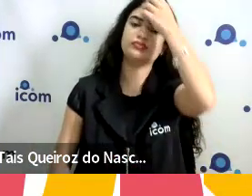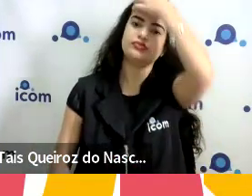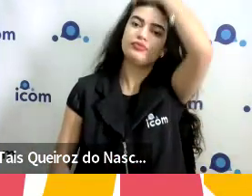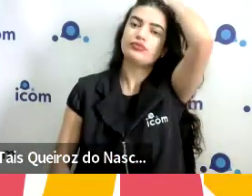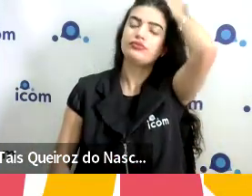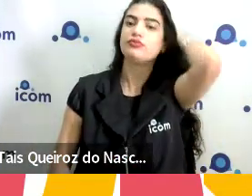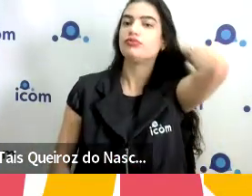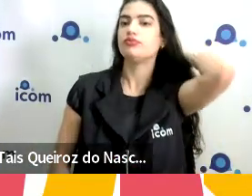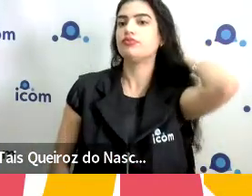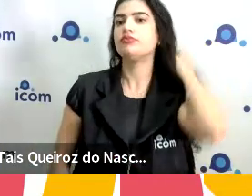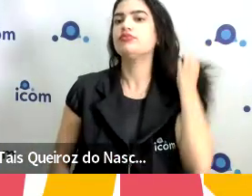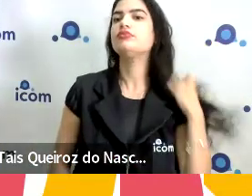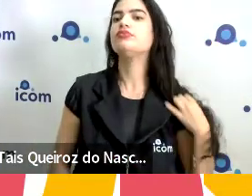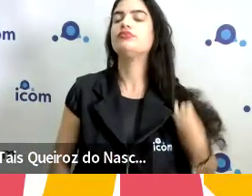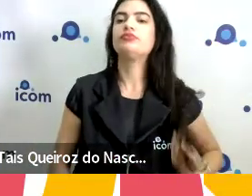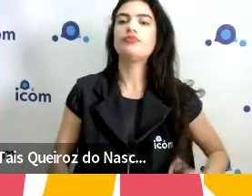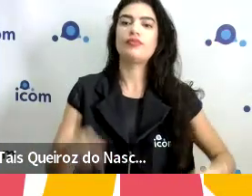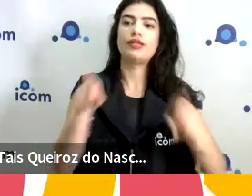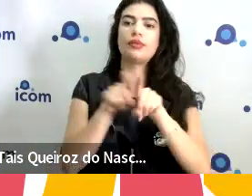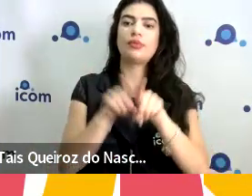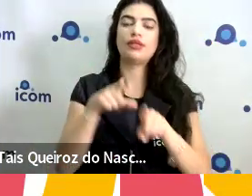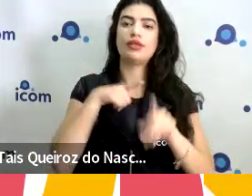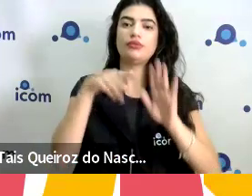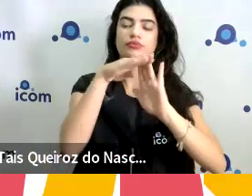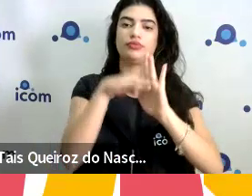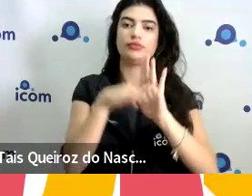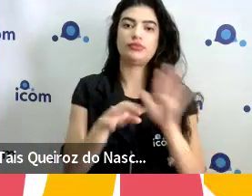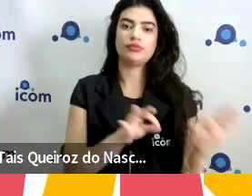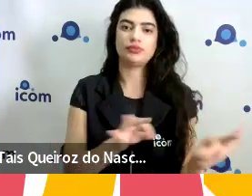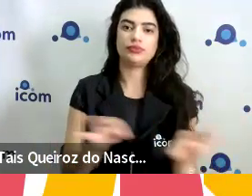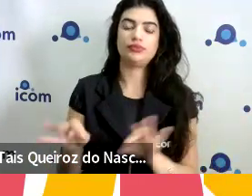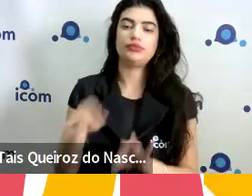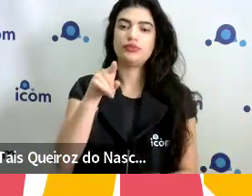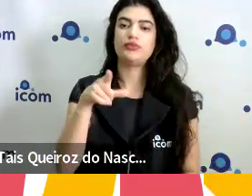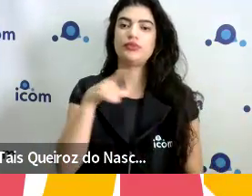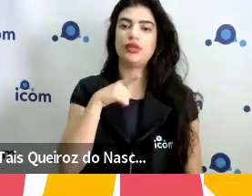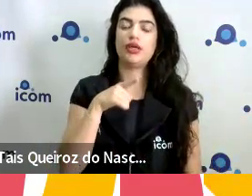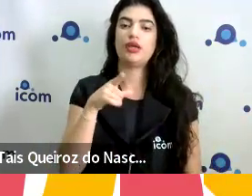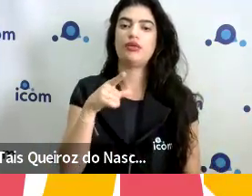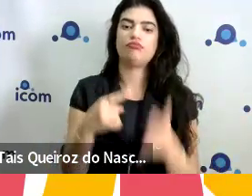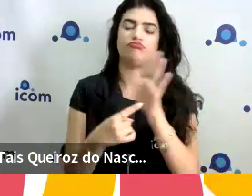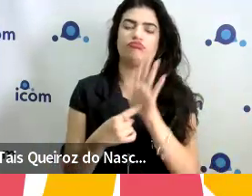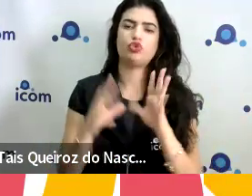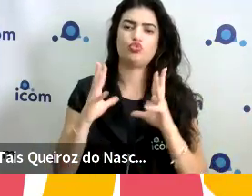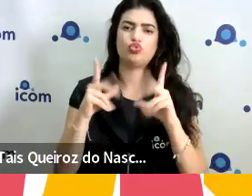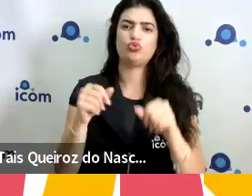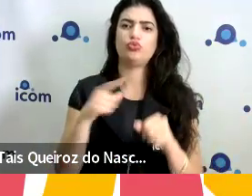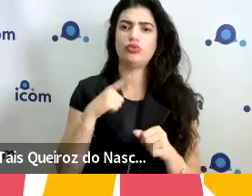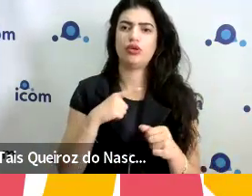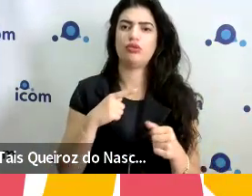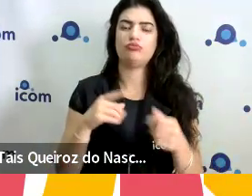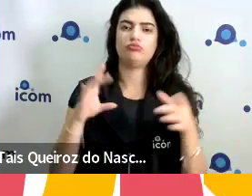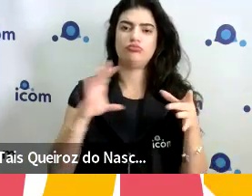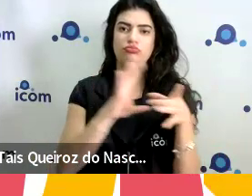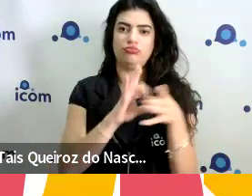A gente também está com a nossa agenda regulatória. É uma agenda que traz muito toda essa conexão. Teve muita